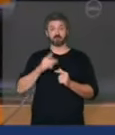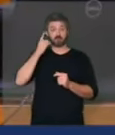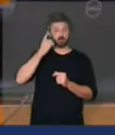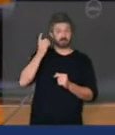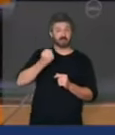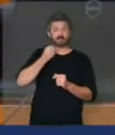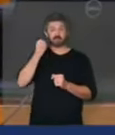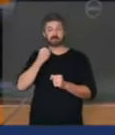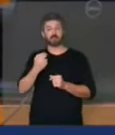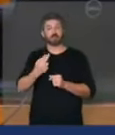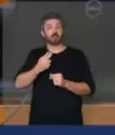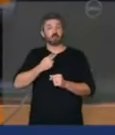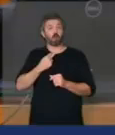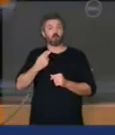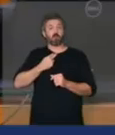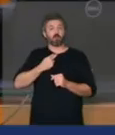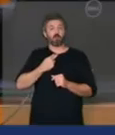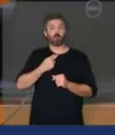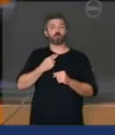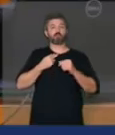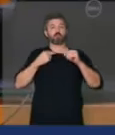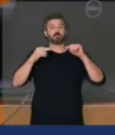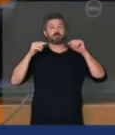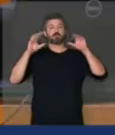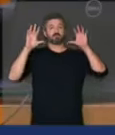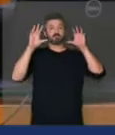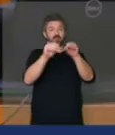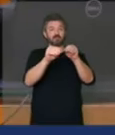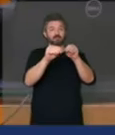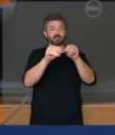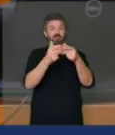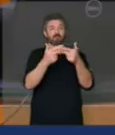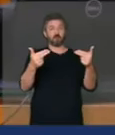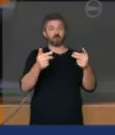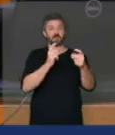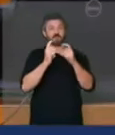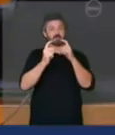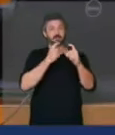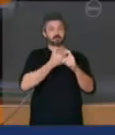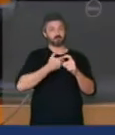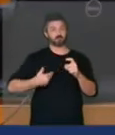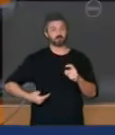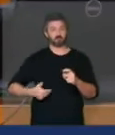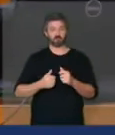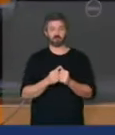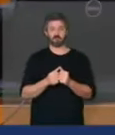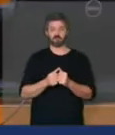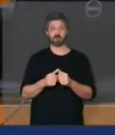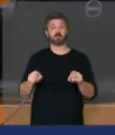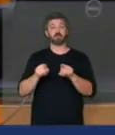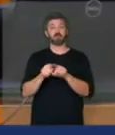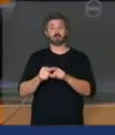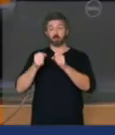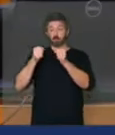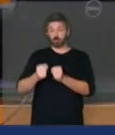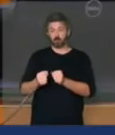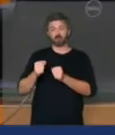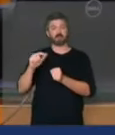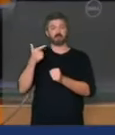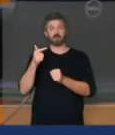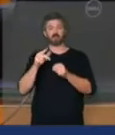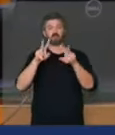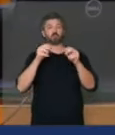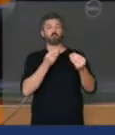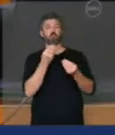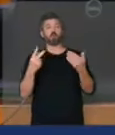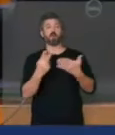congressistas não têm ingerência nas ações da administração pública, nem detêm poder sobre o mérito